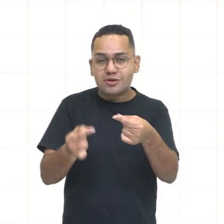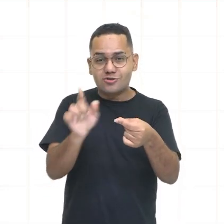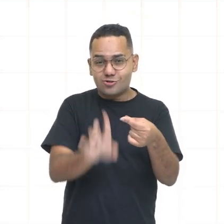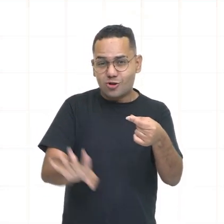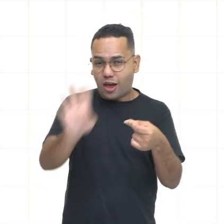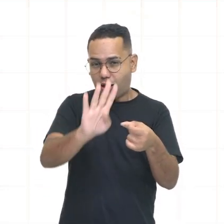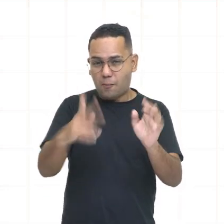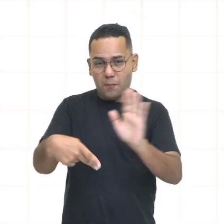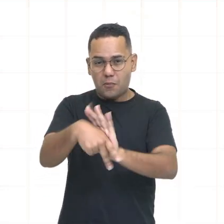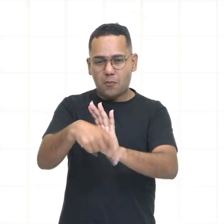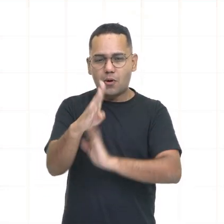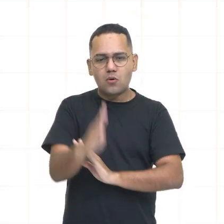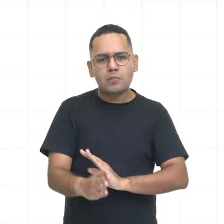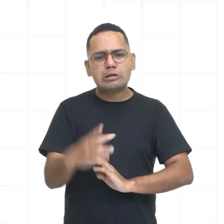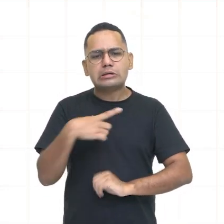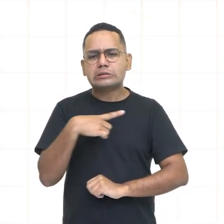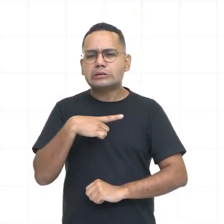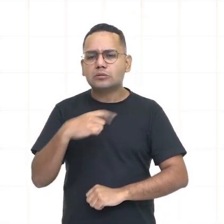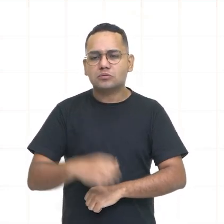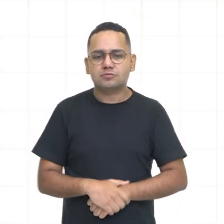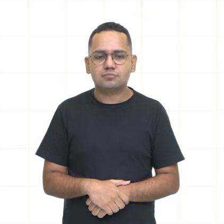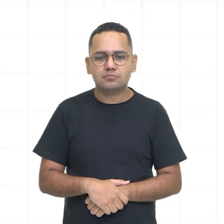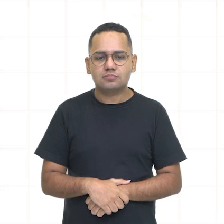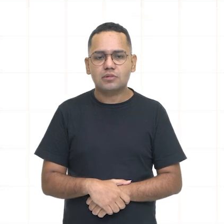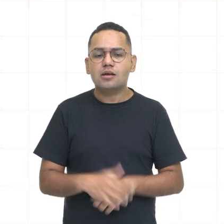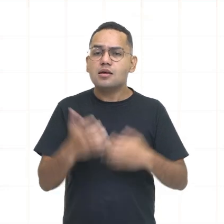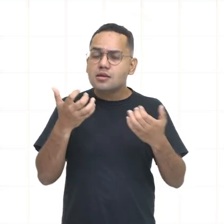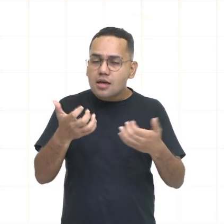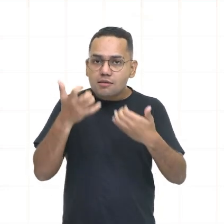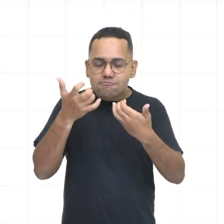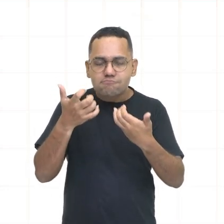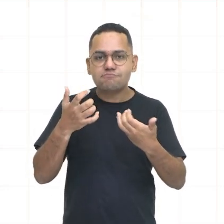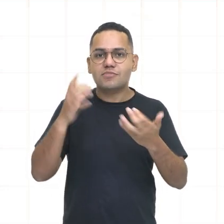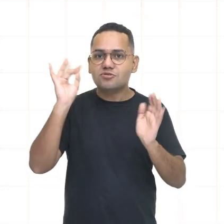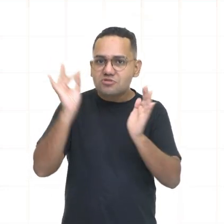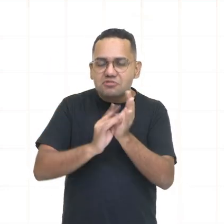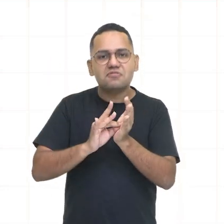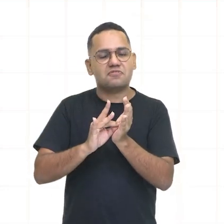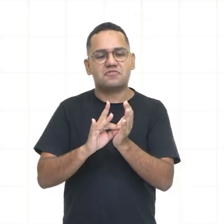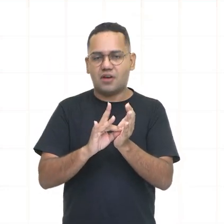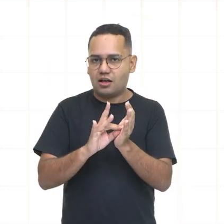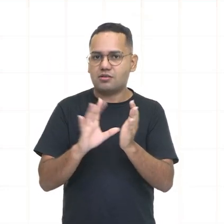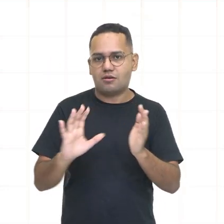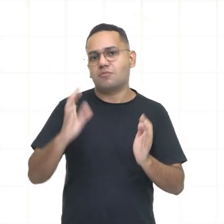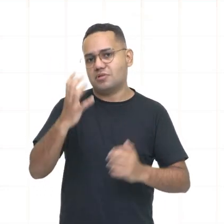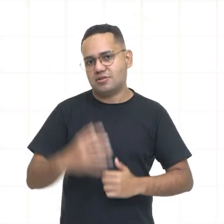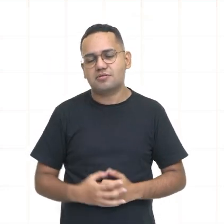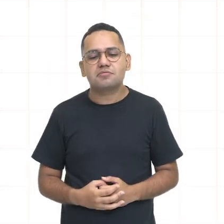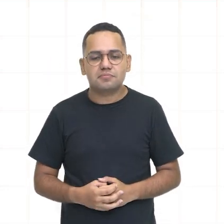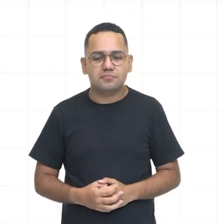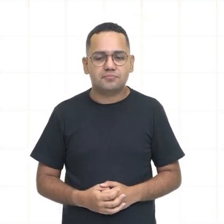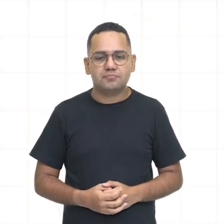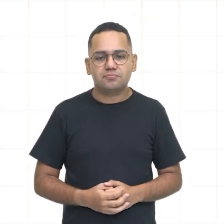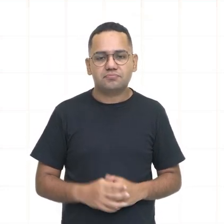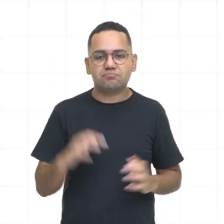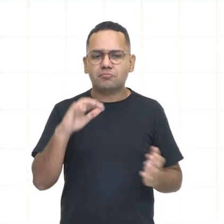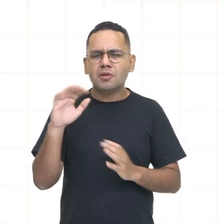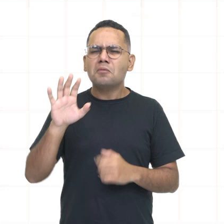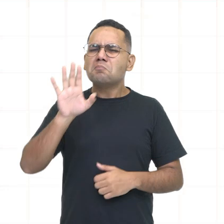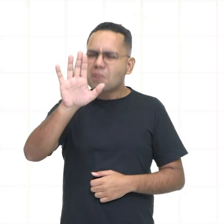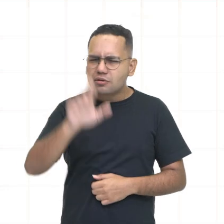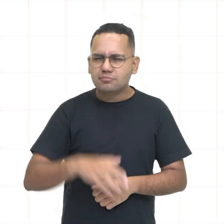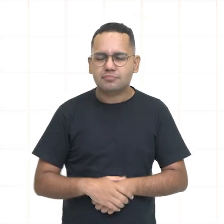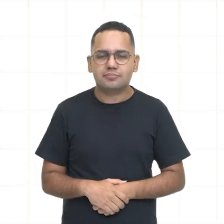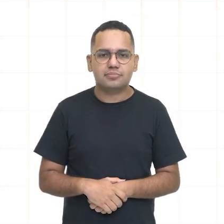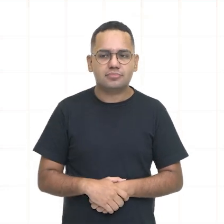Vargas, inclusive, caminhava para a radicalização. Gente, vamos ver o que estava acontecendo no panorama mundial, tá,